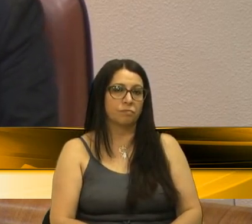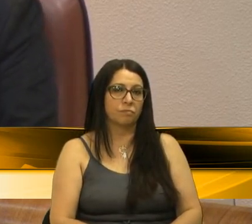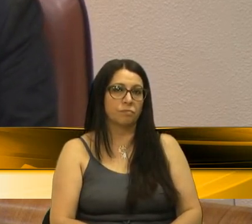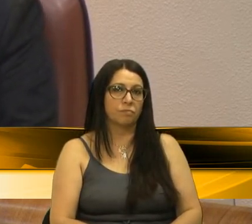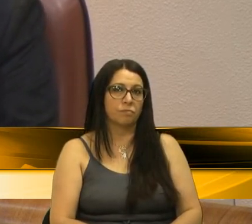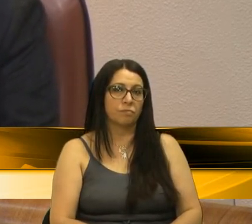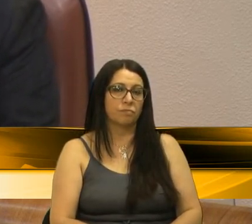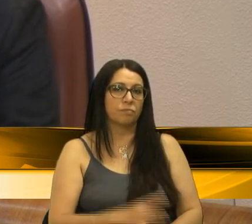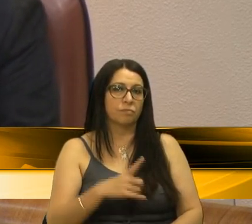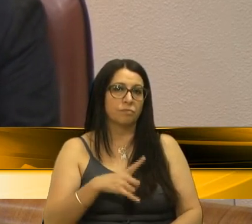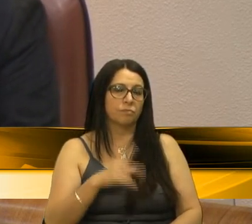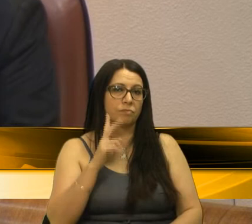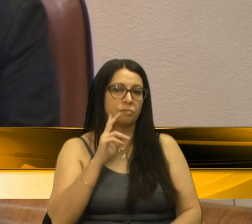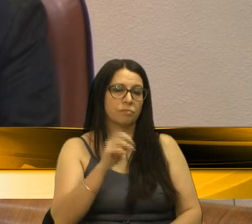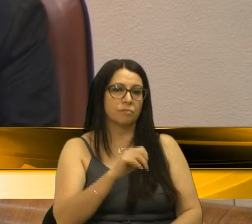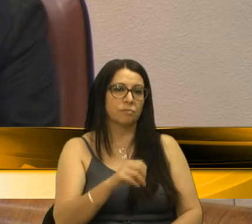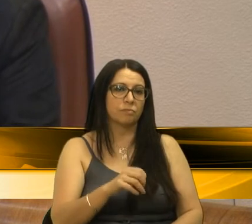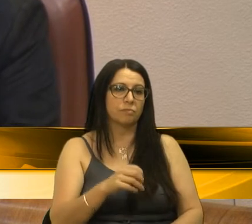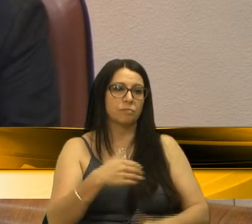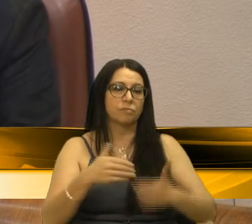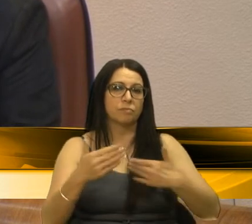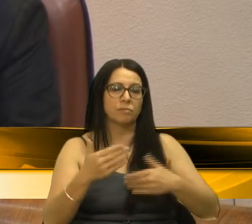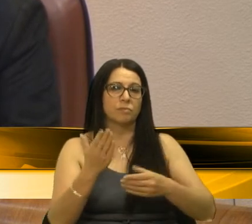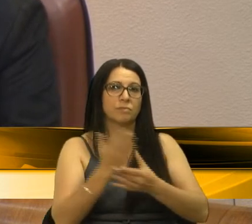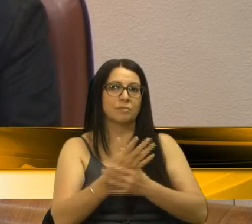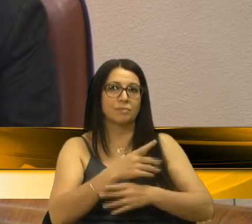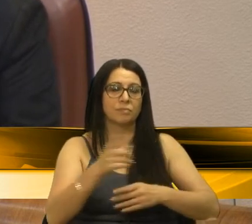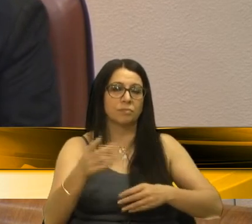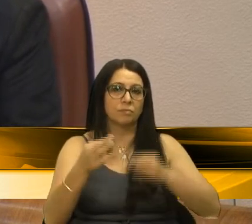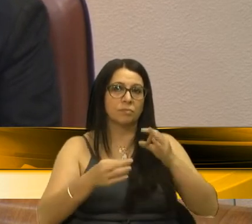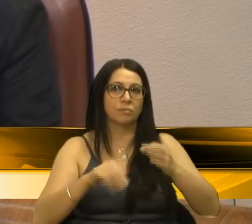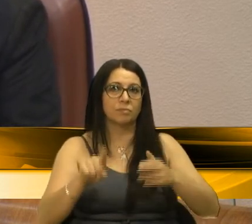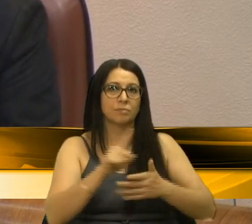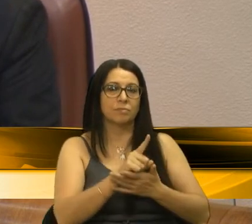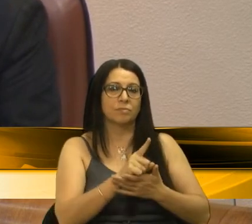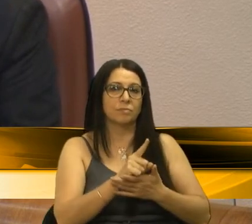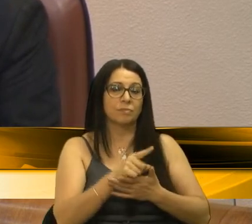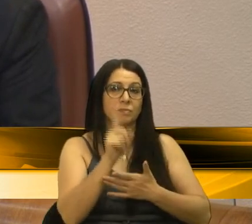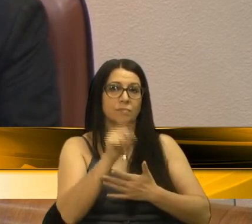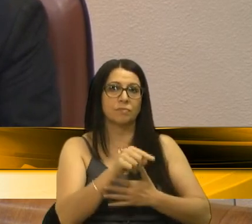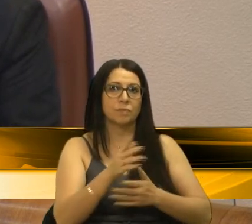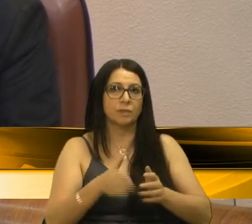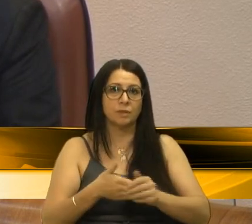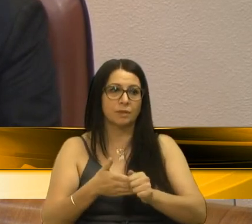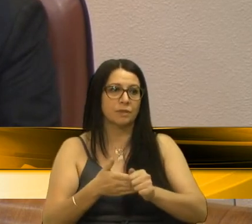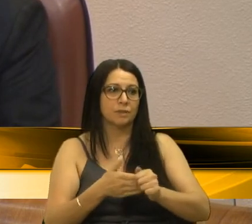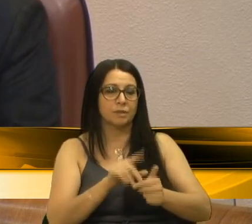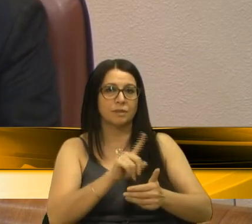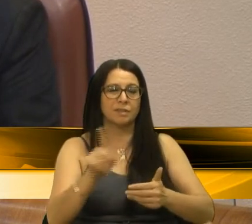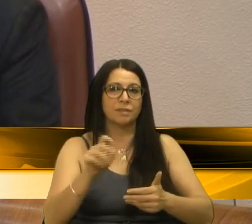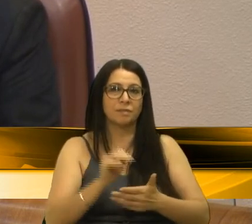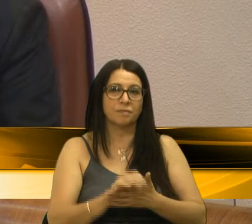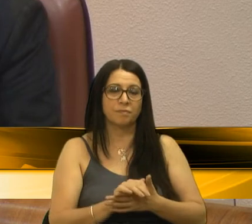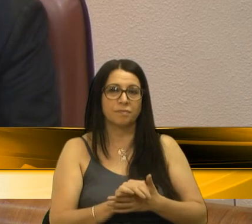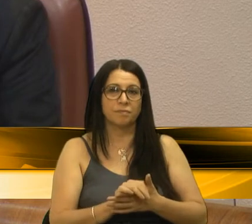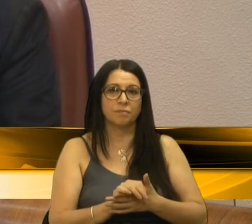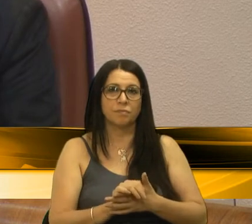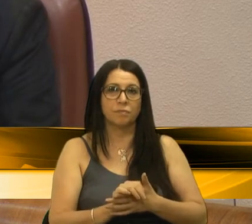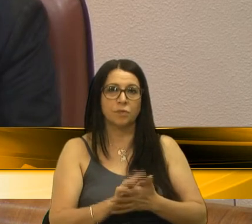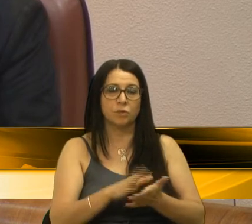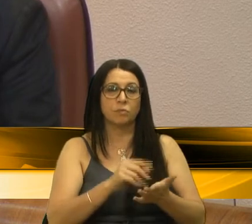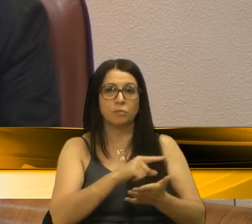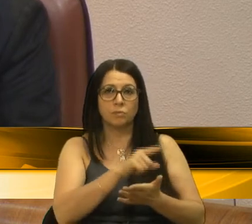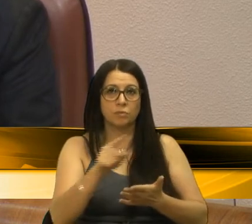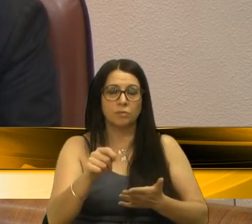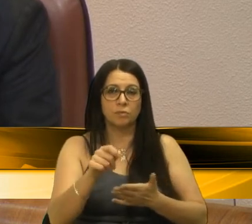Inclusive, é de se considerar que em qualquer ação judicial, a citação só é acompanhada, em regra, de cópia inicial, abre parênteses, sequer